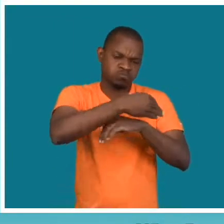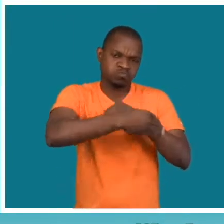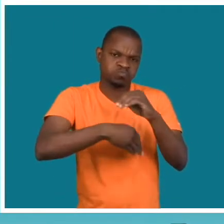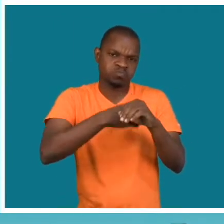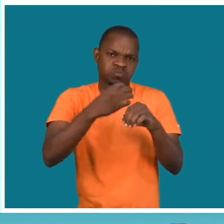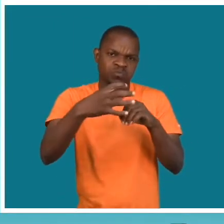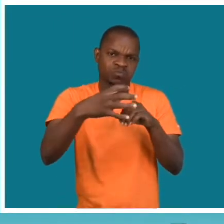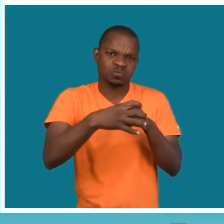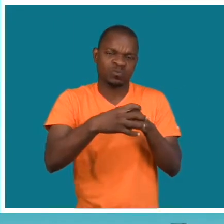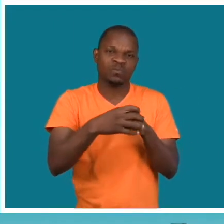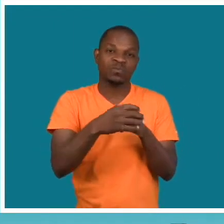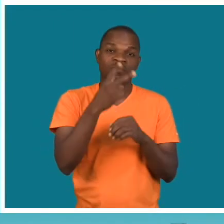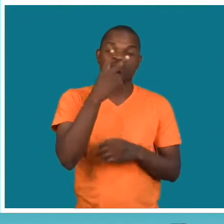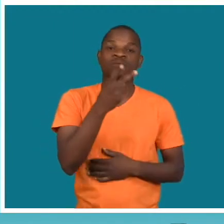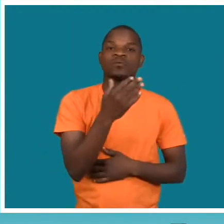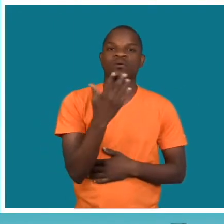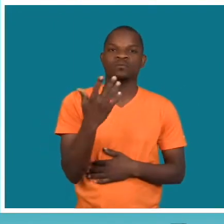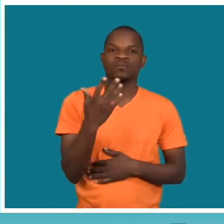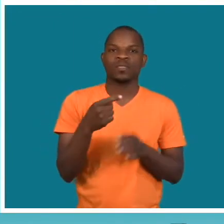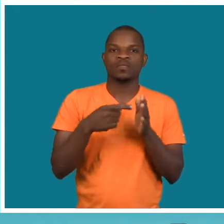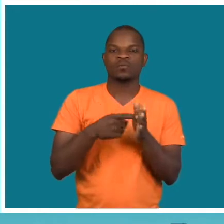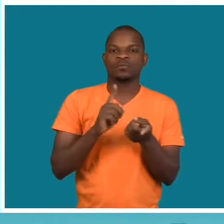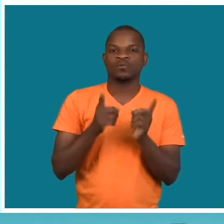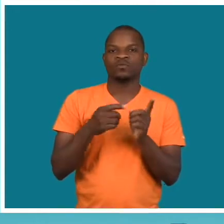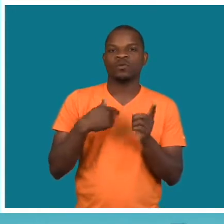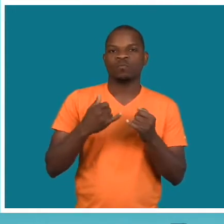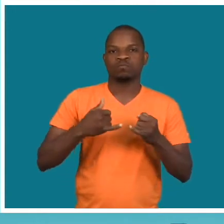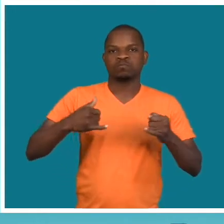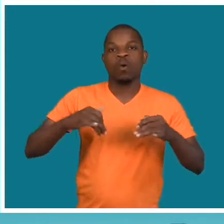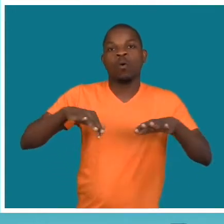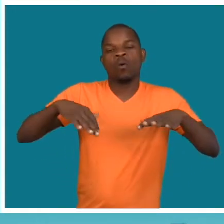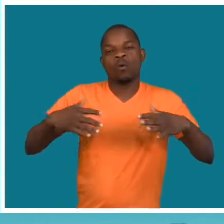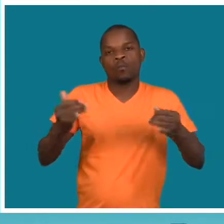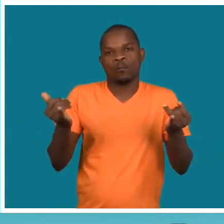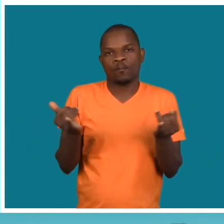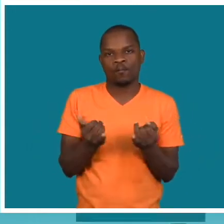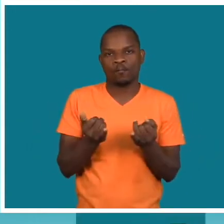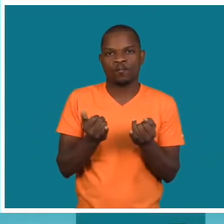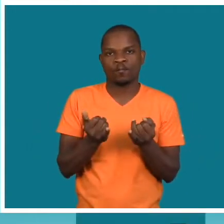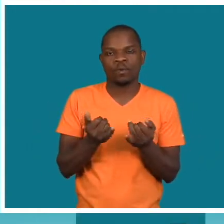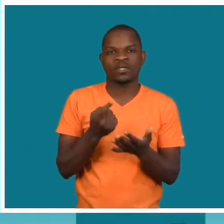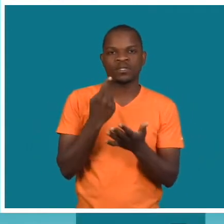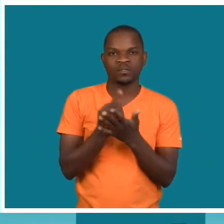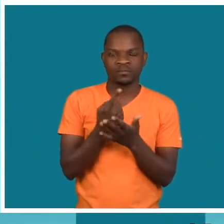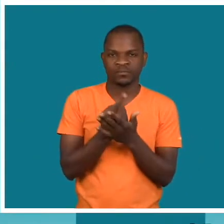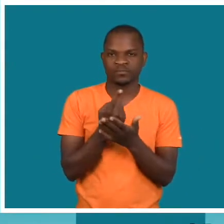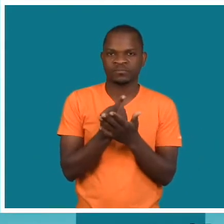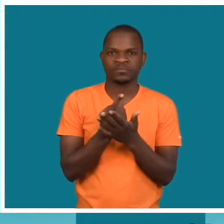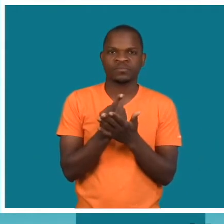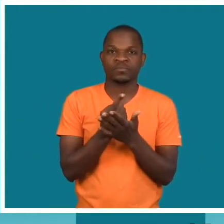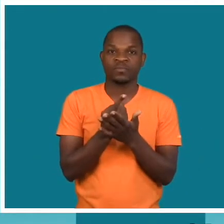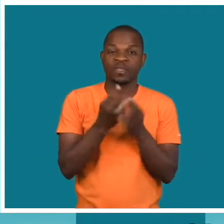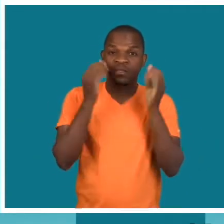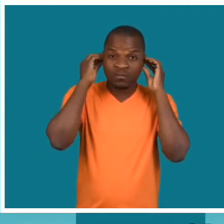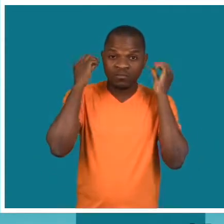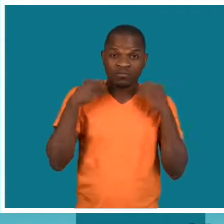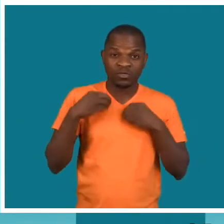gesso. Tira-se o gesso, porque, imagine que eu sou gordo, eu sou magro. Então, eu tenho que,